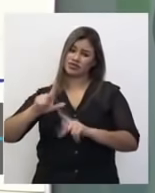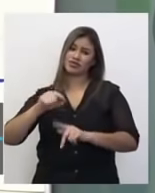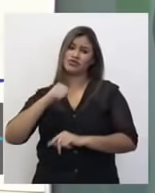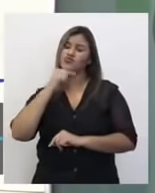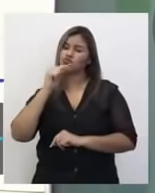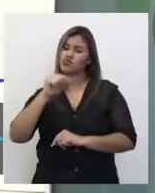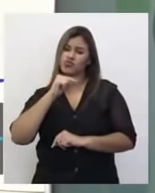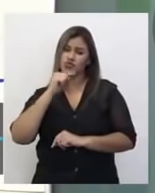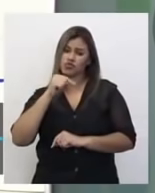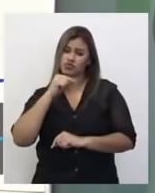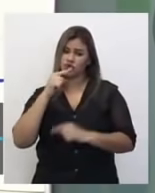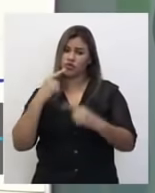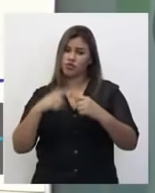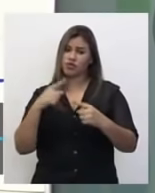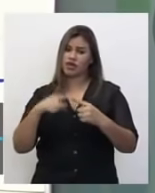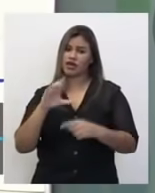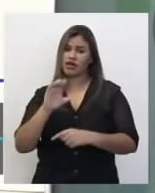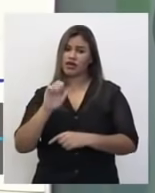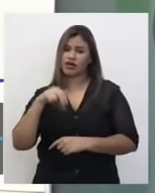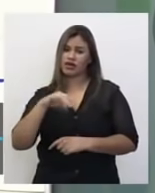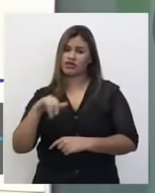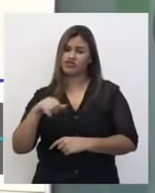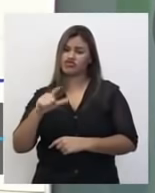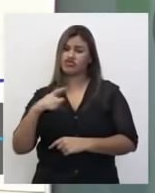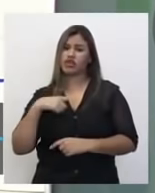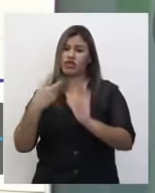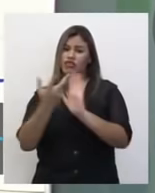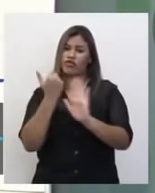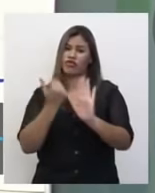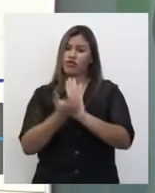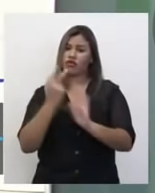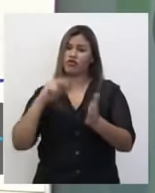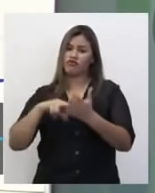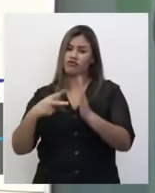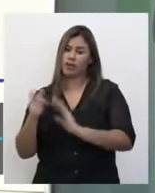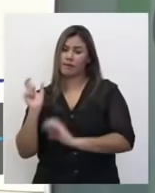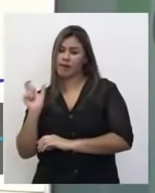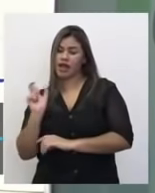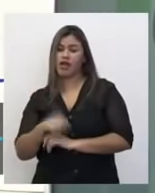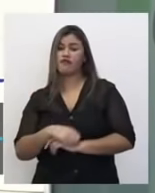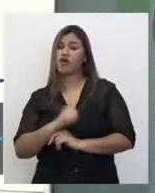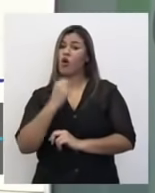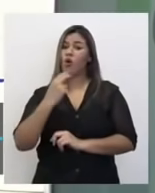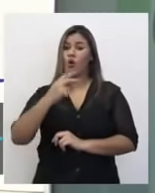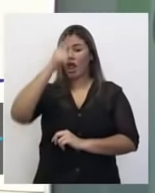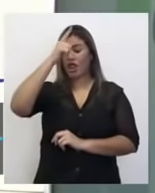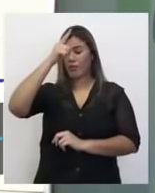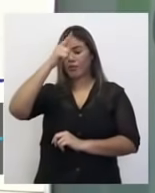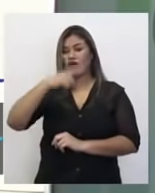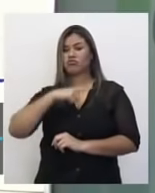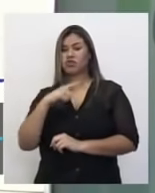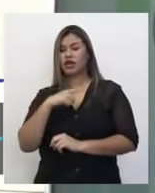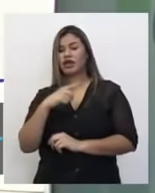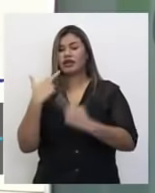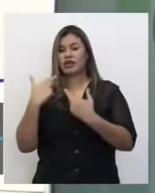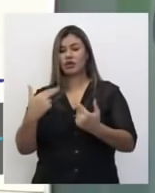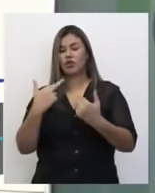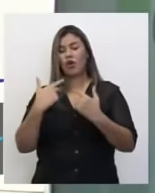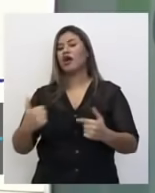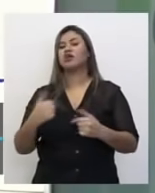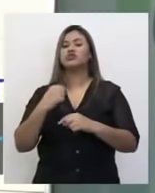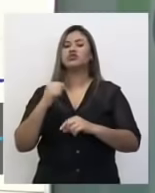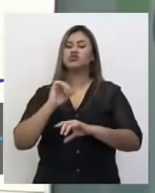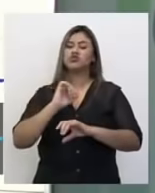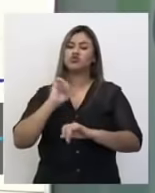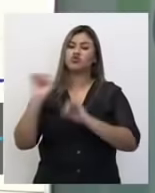aqui, porque canji é um símbolo que tem um significado de uma palavra, né? ou se você pega alemão, onde você vai ter ali eh algumas mudanças